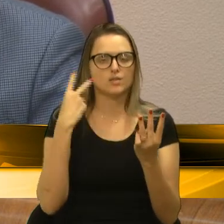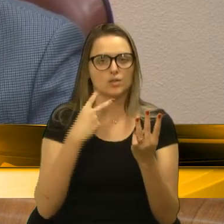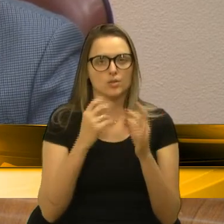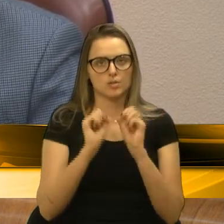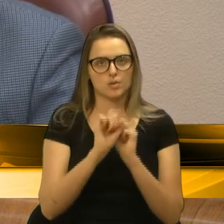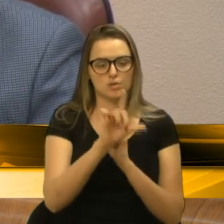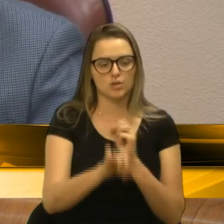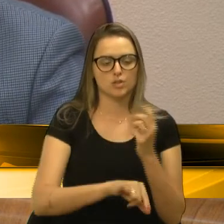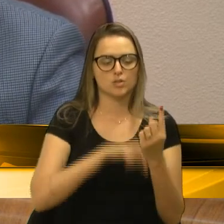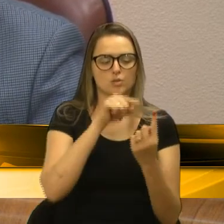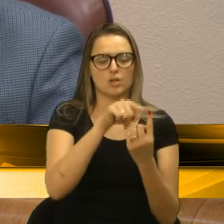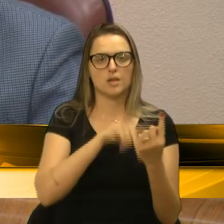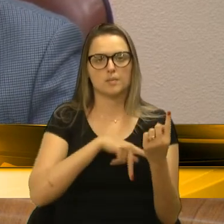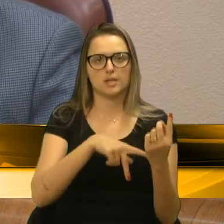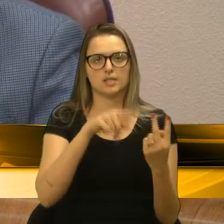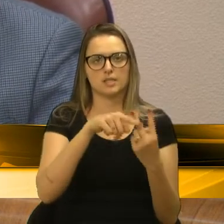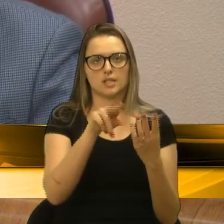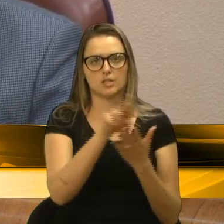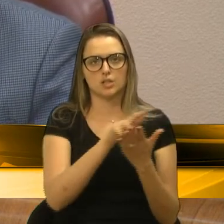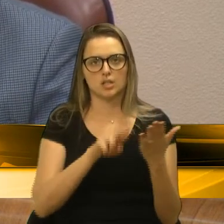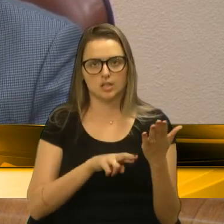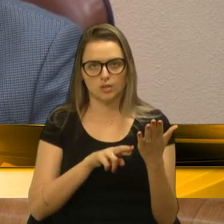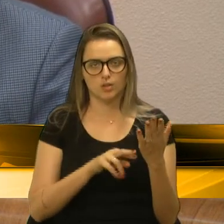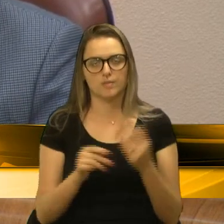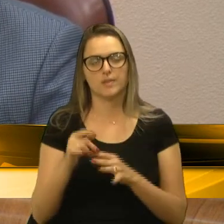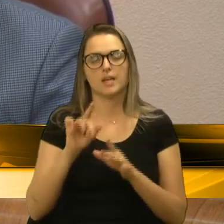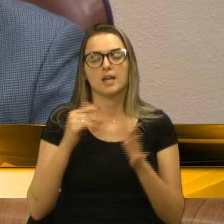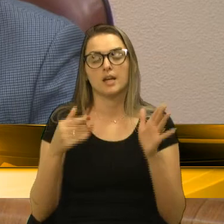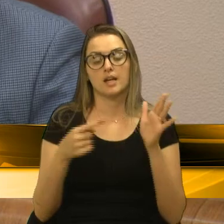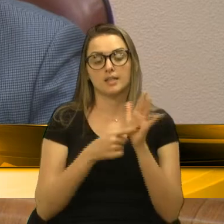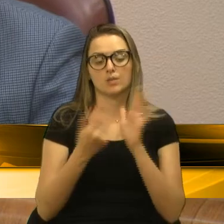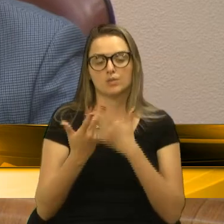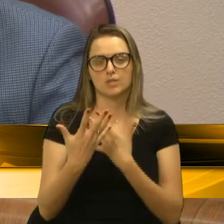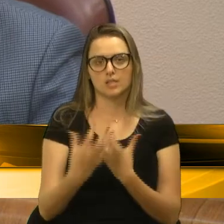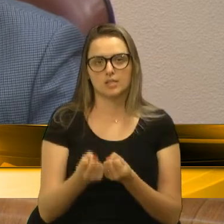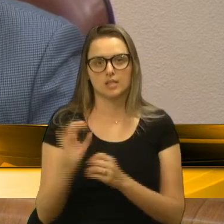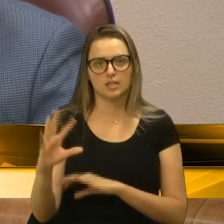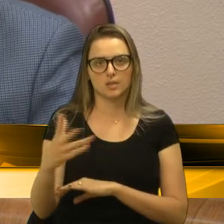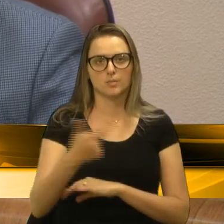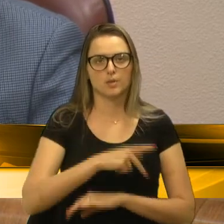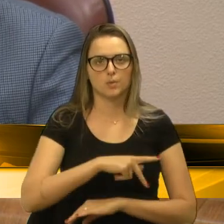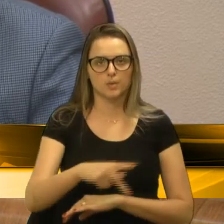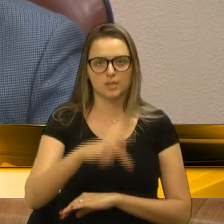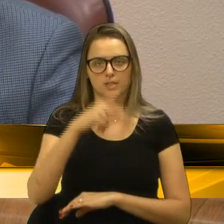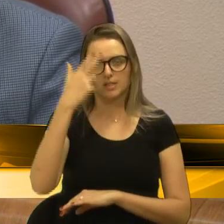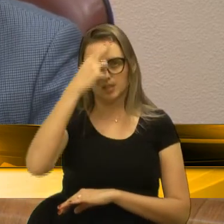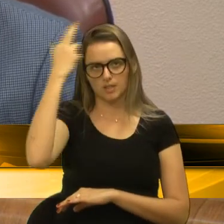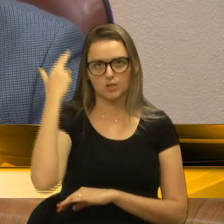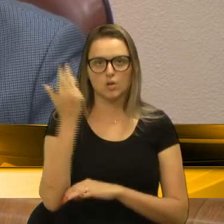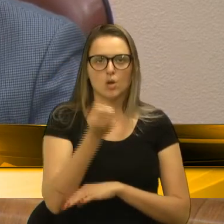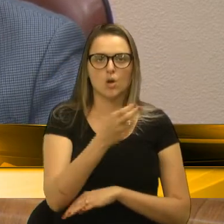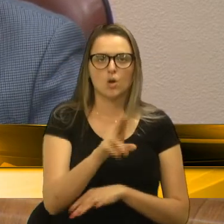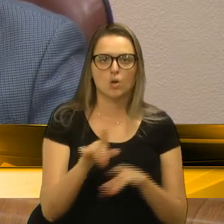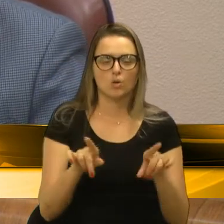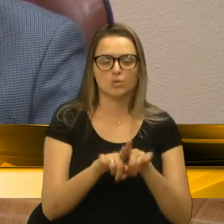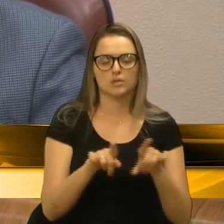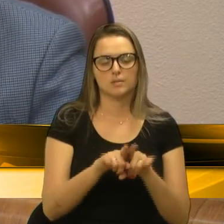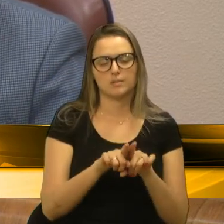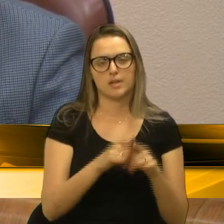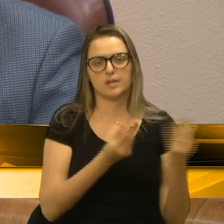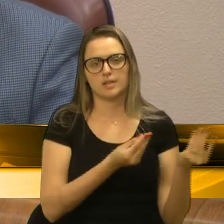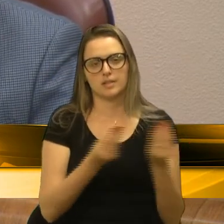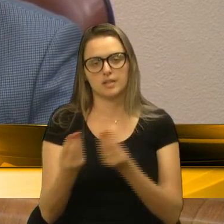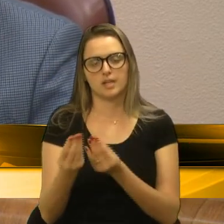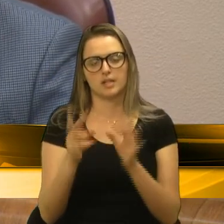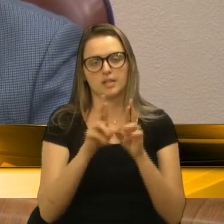elegerão desde logo o presidente e o relator. Sendo a presente denúncia acolhida diretamente pelo presidente da Câmara Municipal ou sucessivamente, lida em plenário na